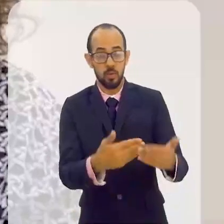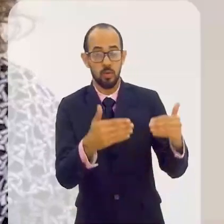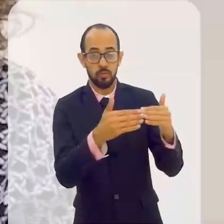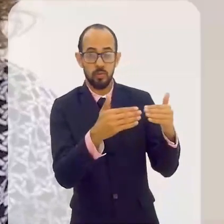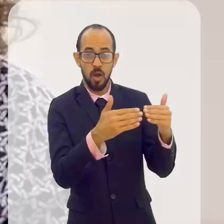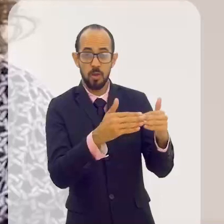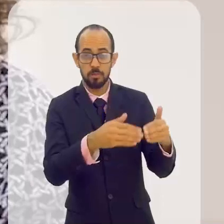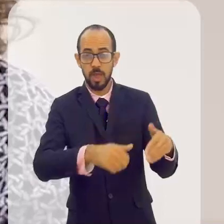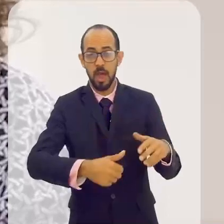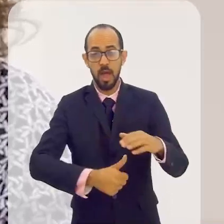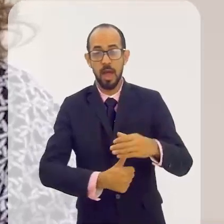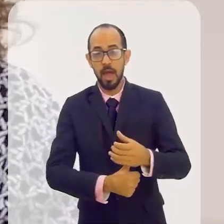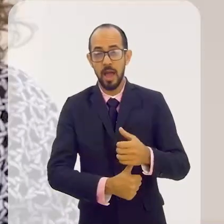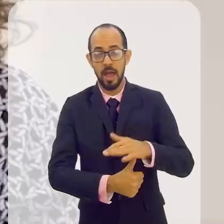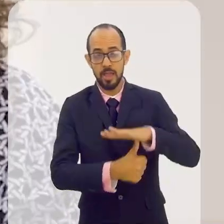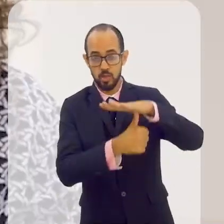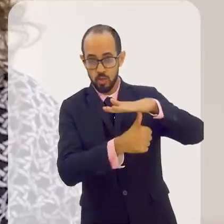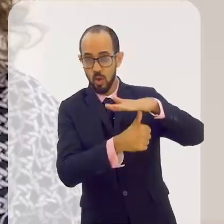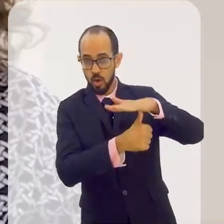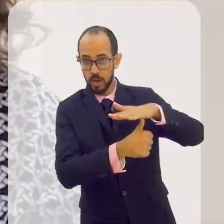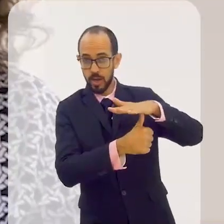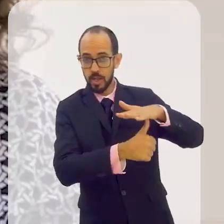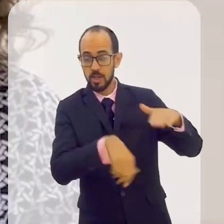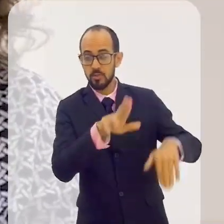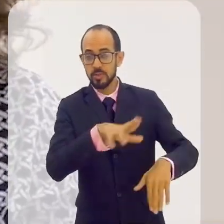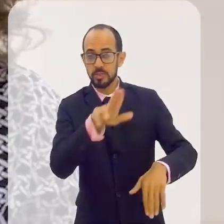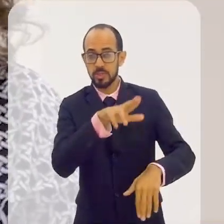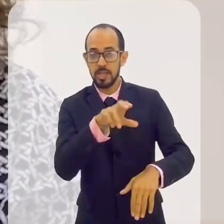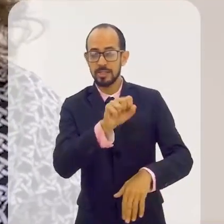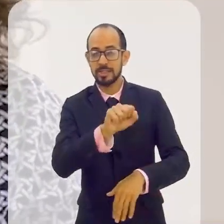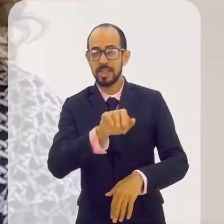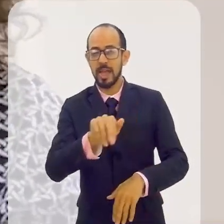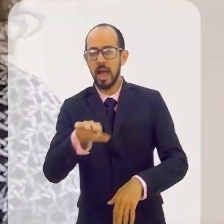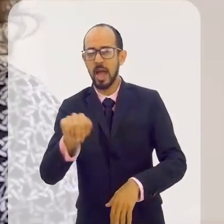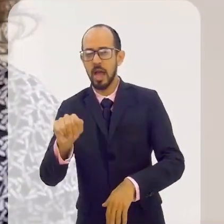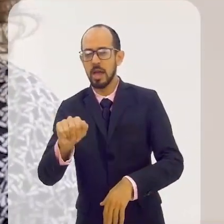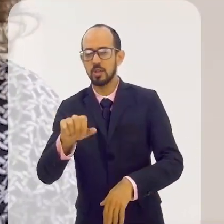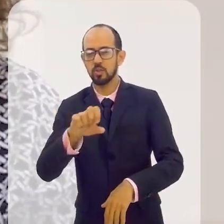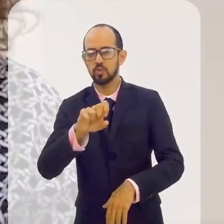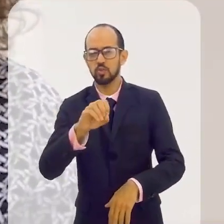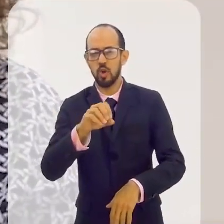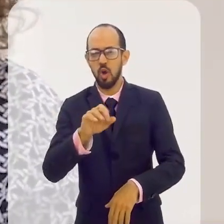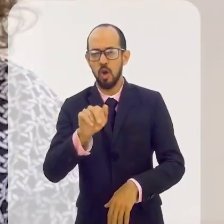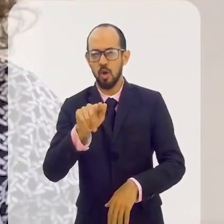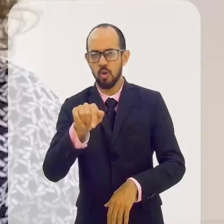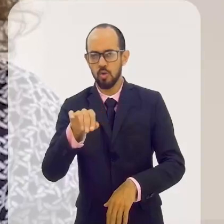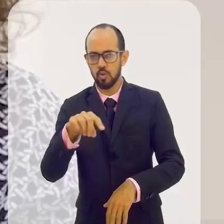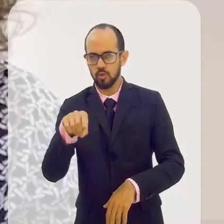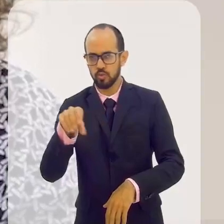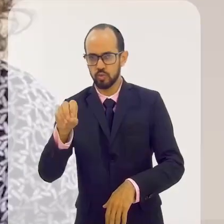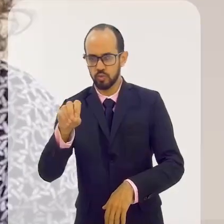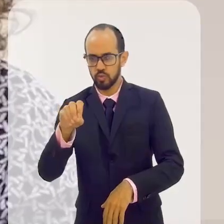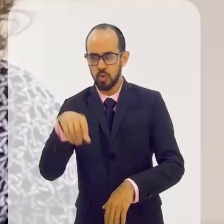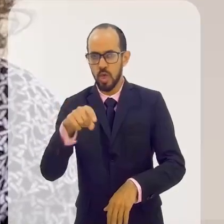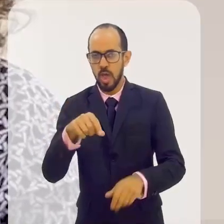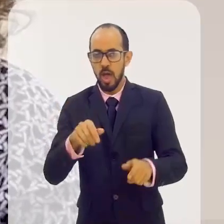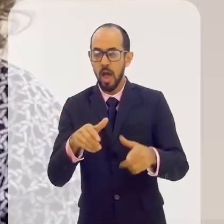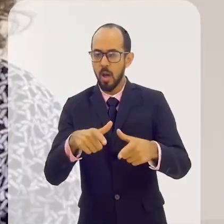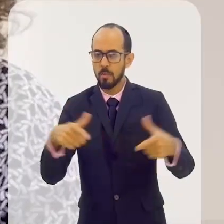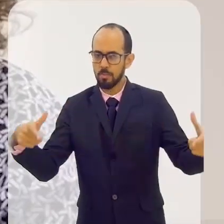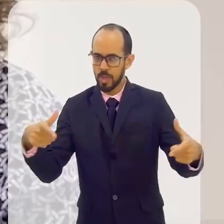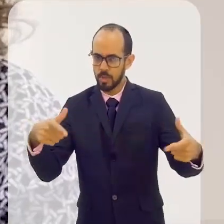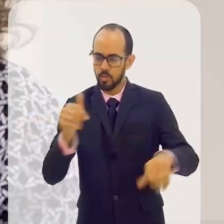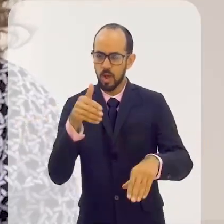Segundo a reitora da Unifeso, Centro Universitário Serra dos Órgãos, Verônica Albuquerque, a ampliação dos mecanismos de acesso ao